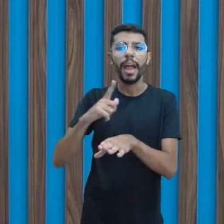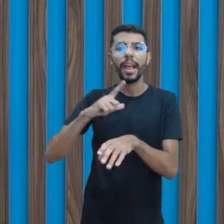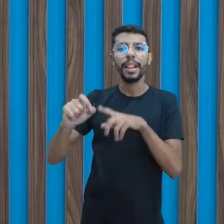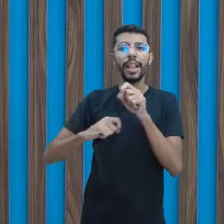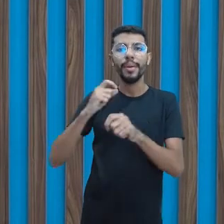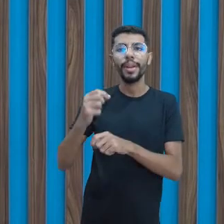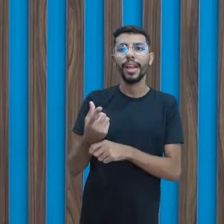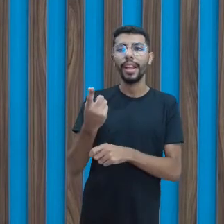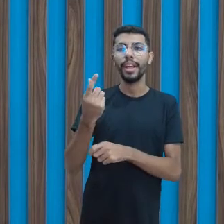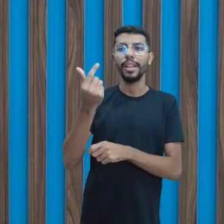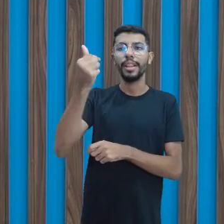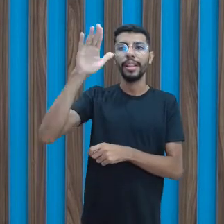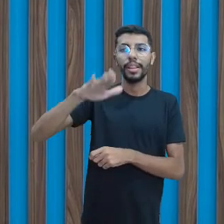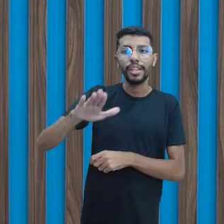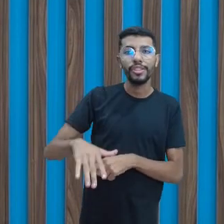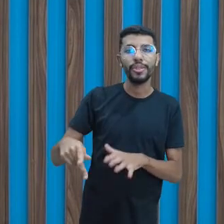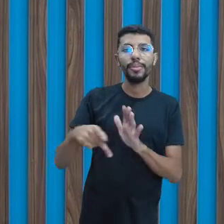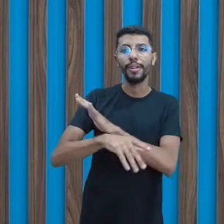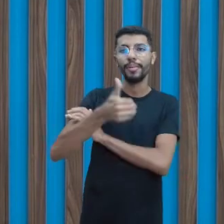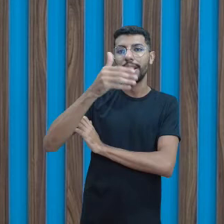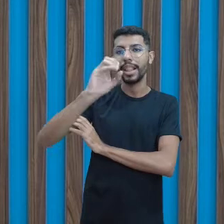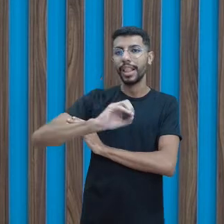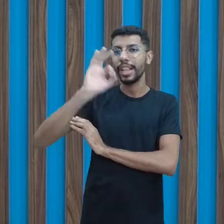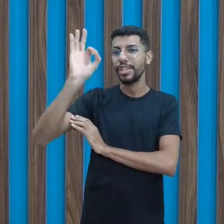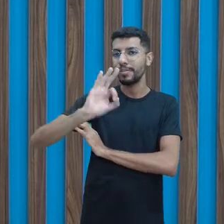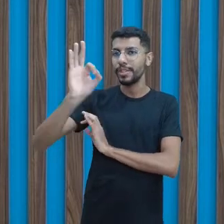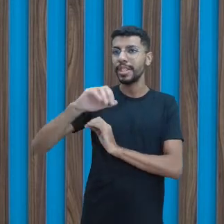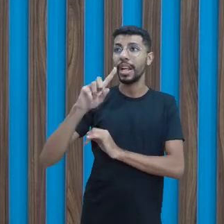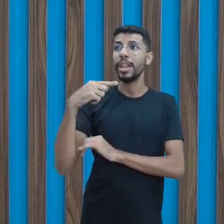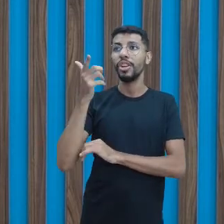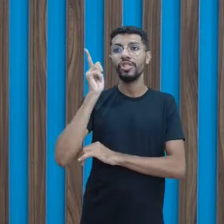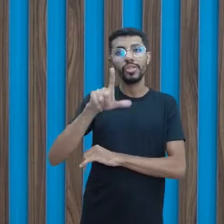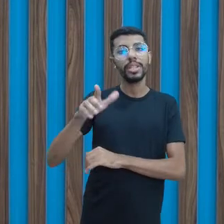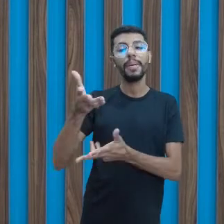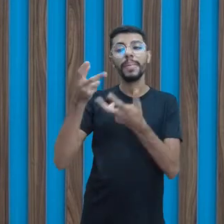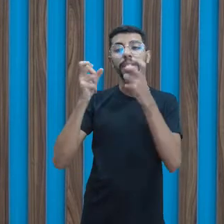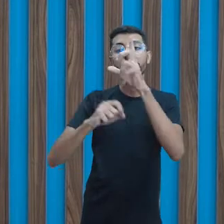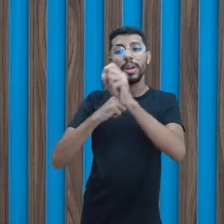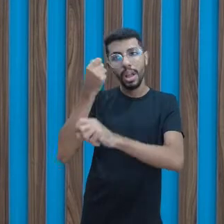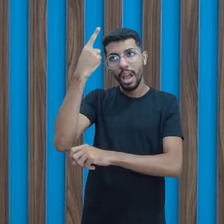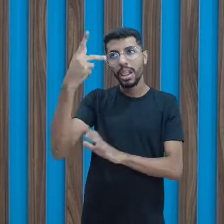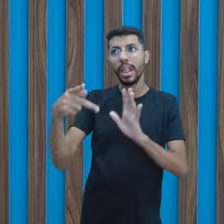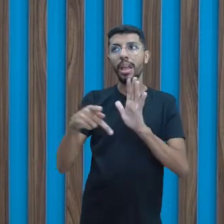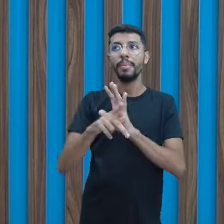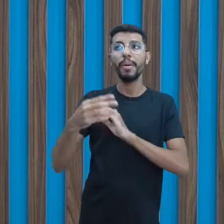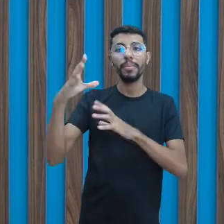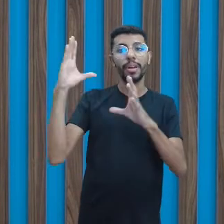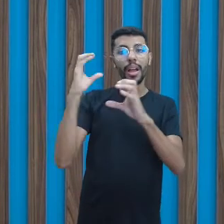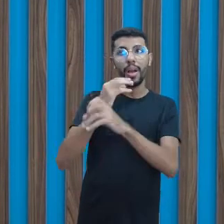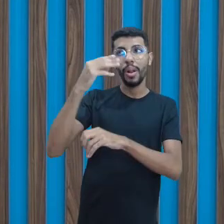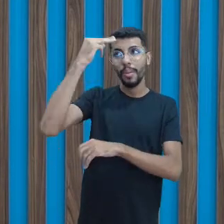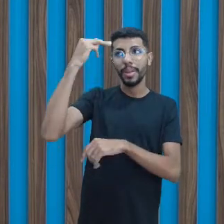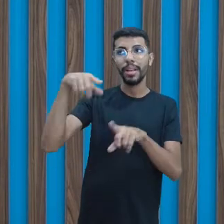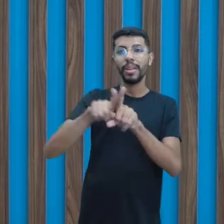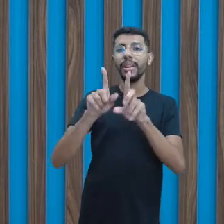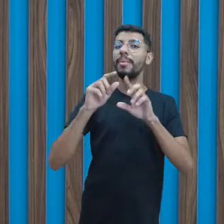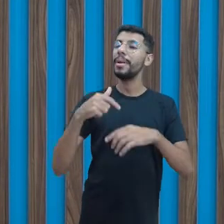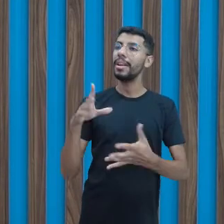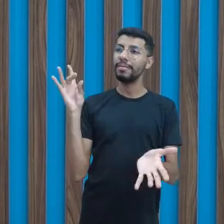desconto de 10%, a gente já consegue ver essa ideia e esse cálculo mental sendo aplicado na